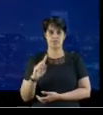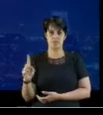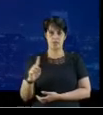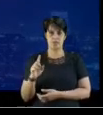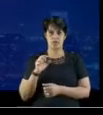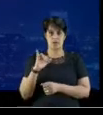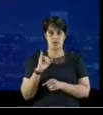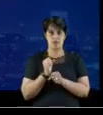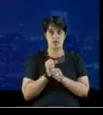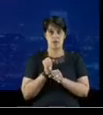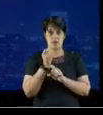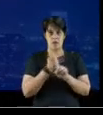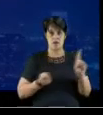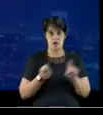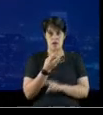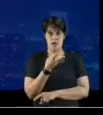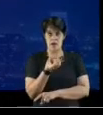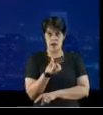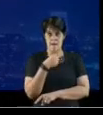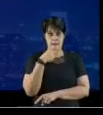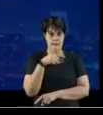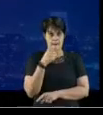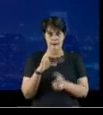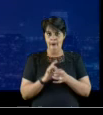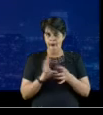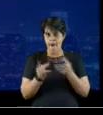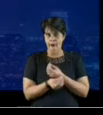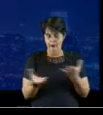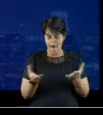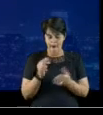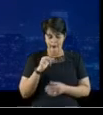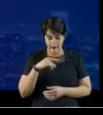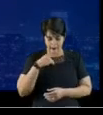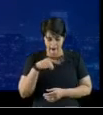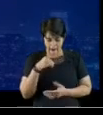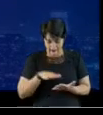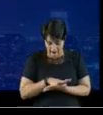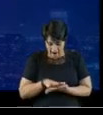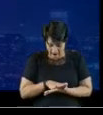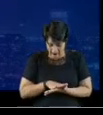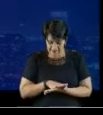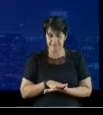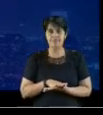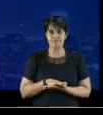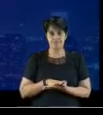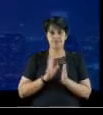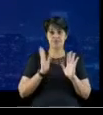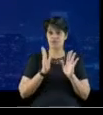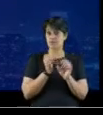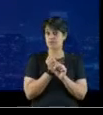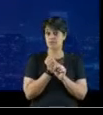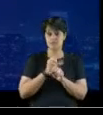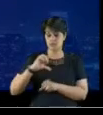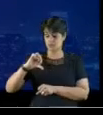de 36 meses, isso consta da peça 249 da página 43, já se passaram então